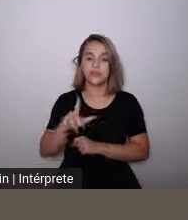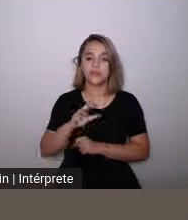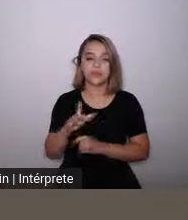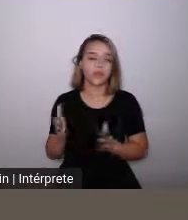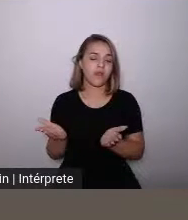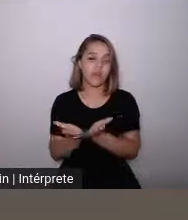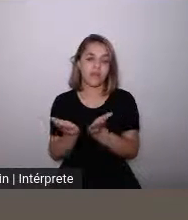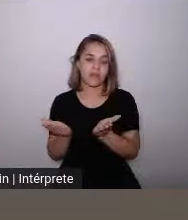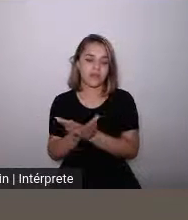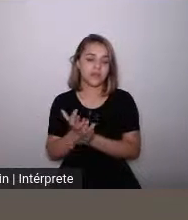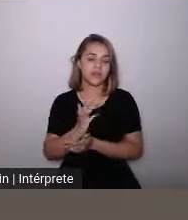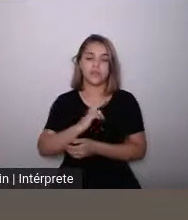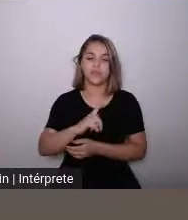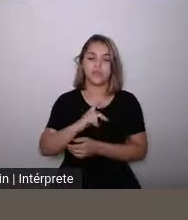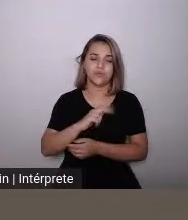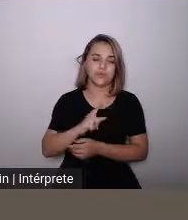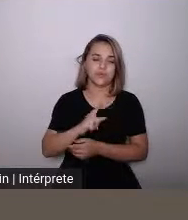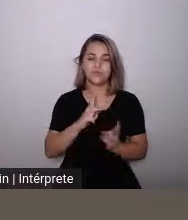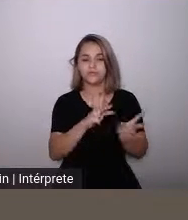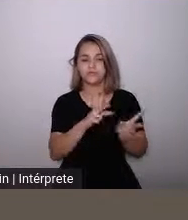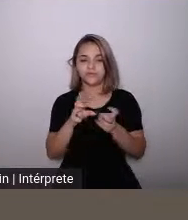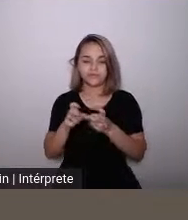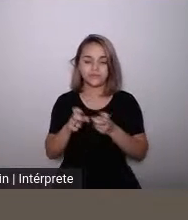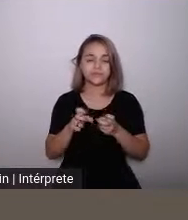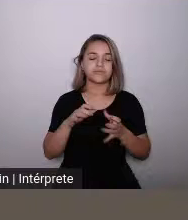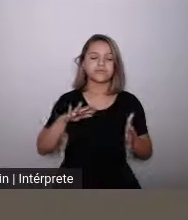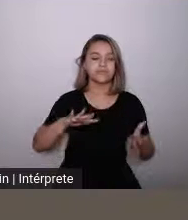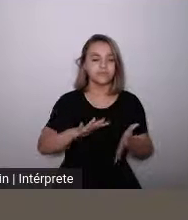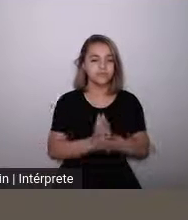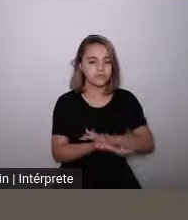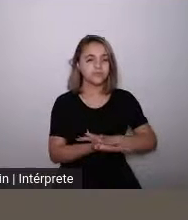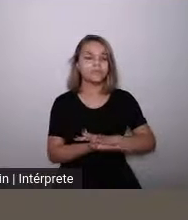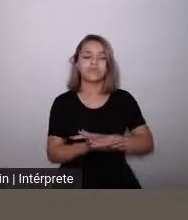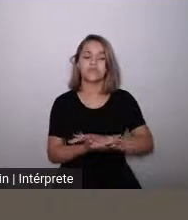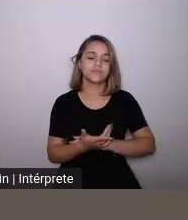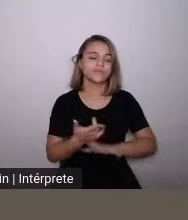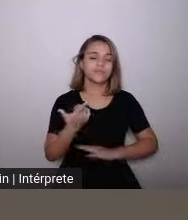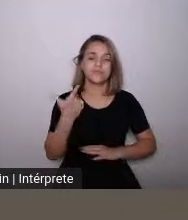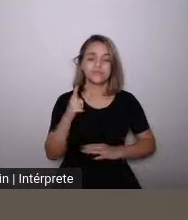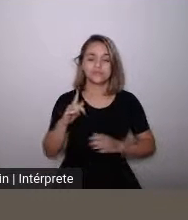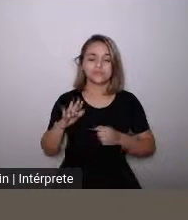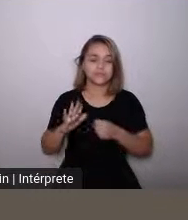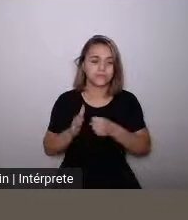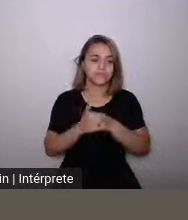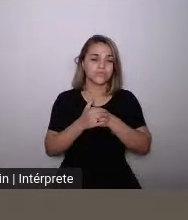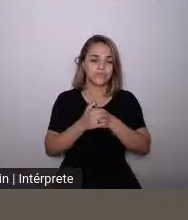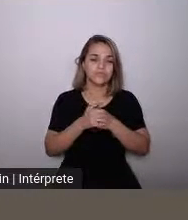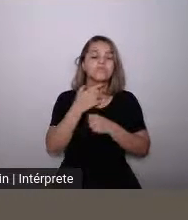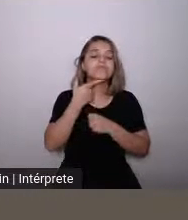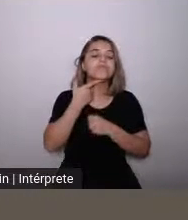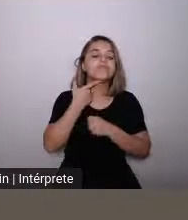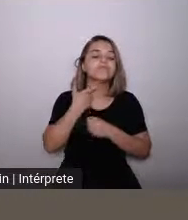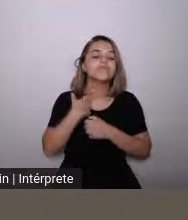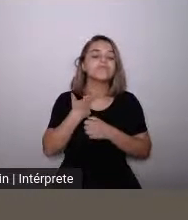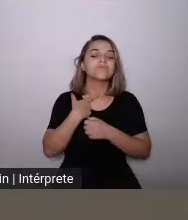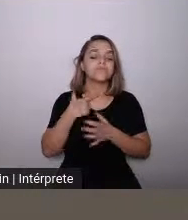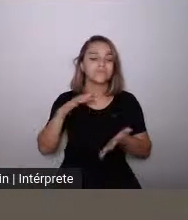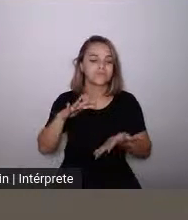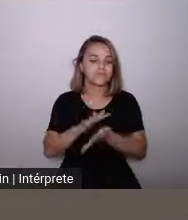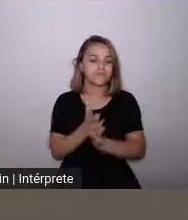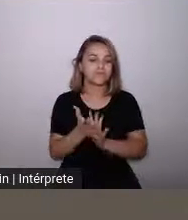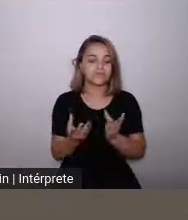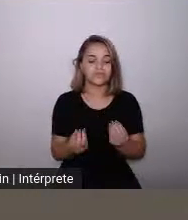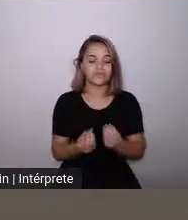dionisíaco, em que a percepção de uma catástrofe iminente não faz ocultar o desejo de que da catástrofe se faça um milagre. Ou seja,